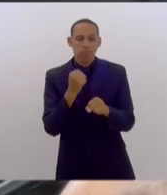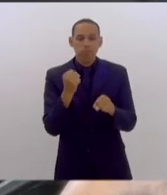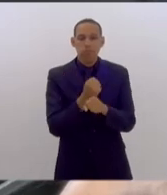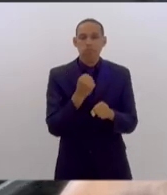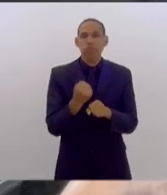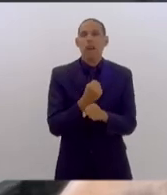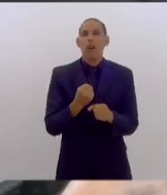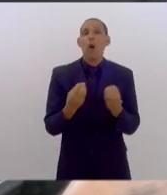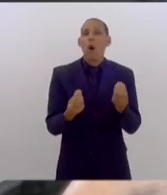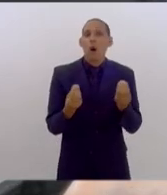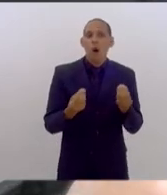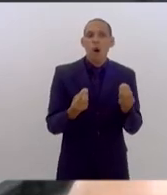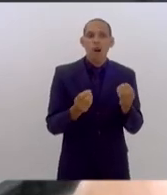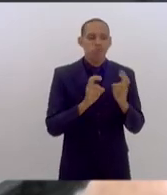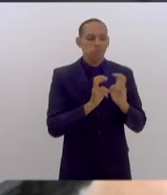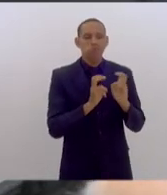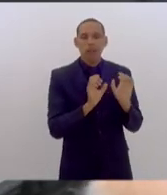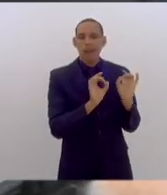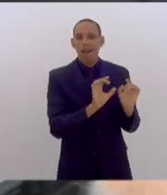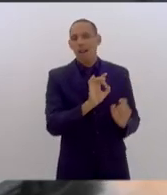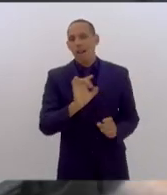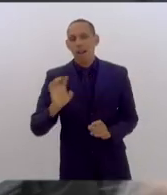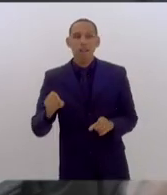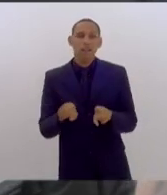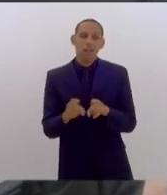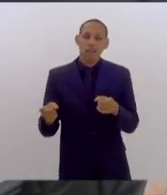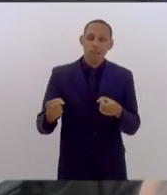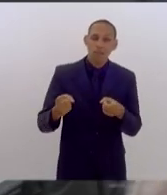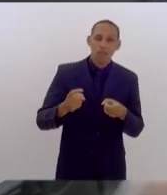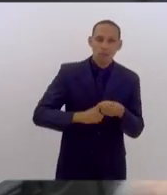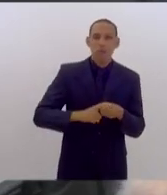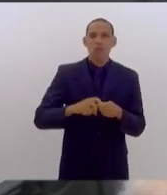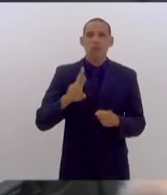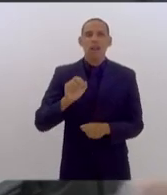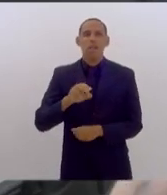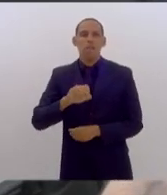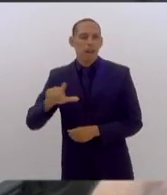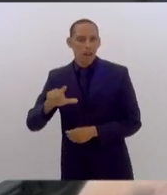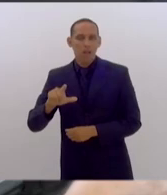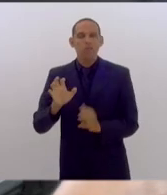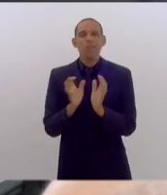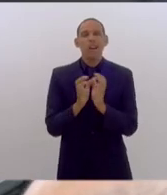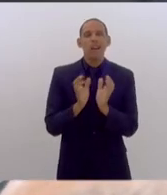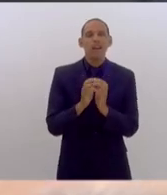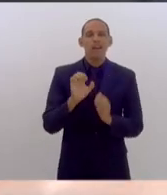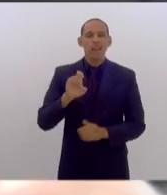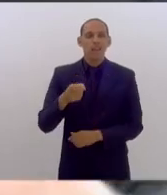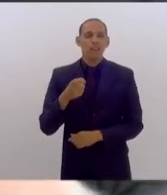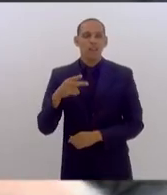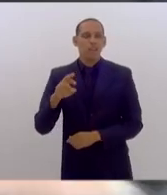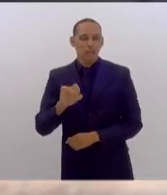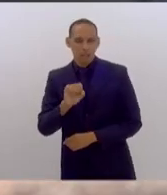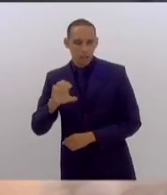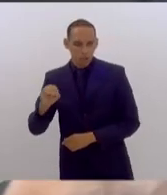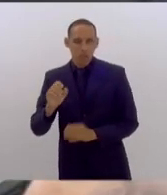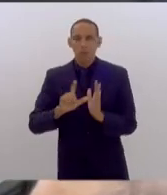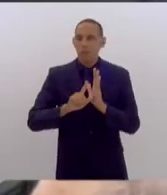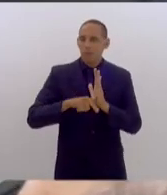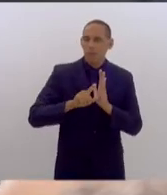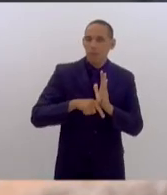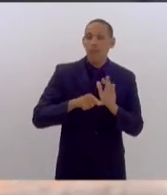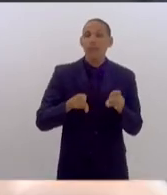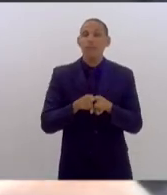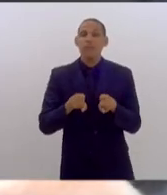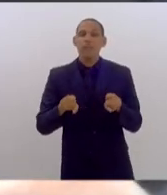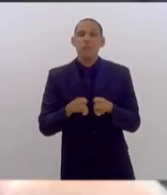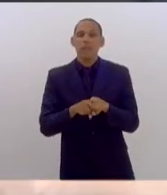dos trens extensão e o retorno da do ramal Santa Cruz Expresso sentar o valor do Brasil bem